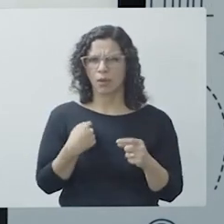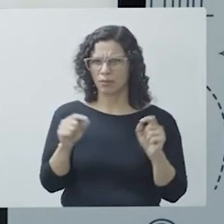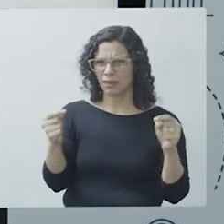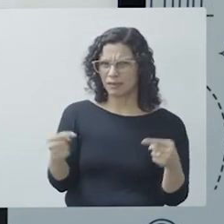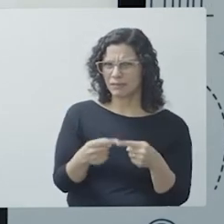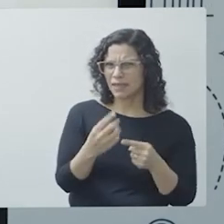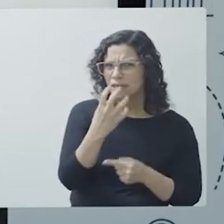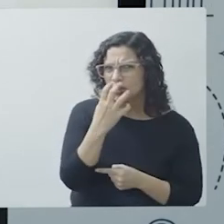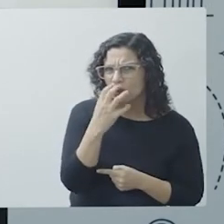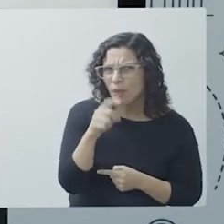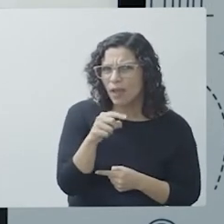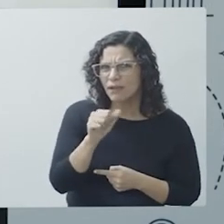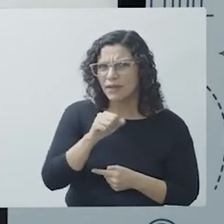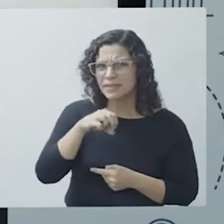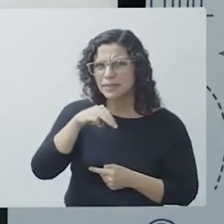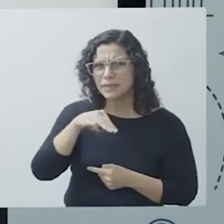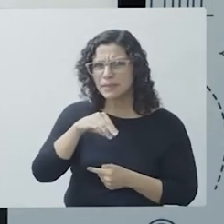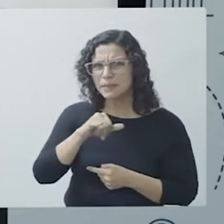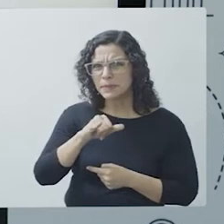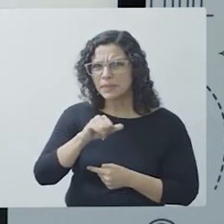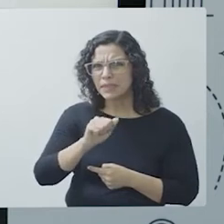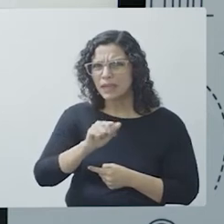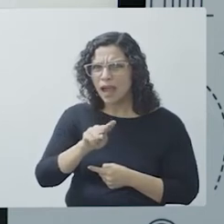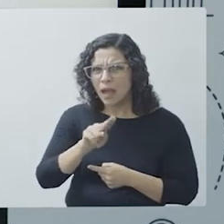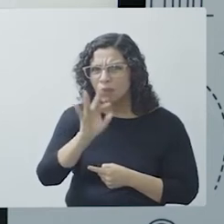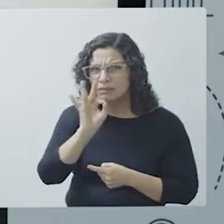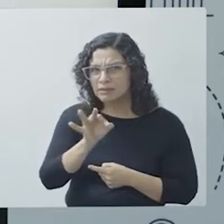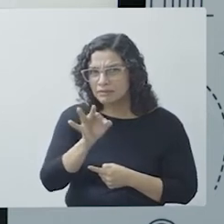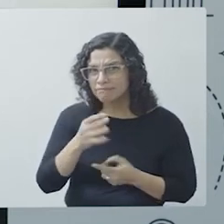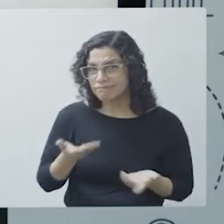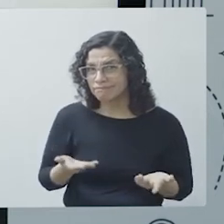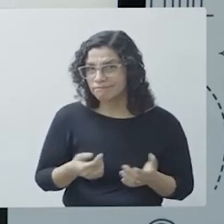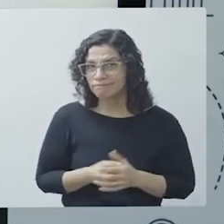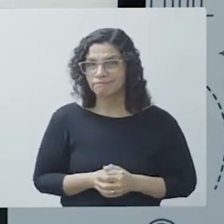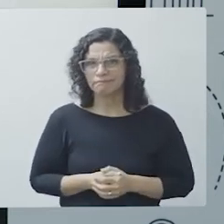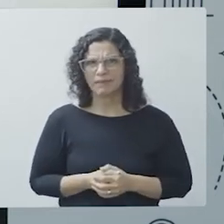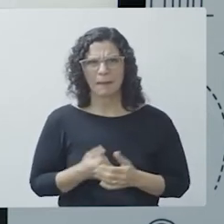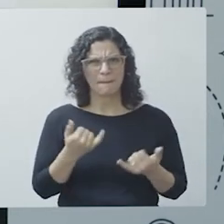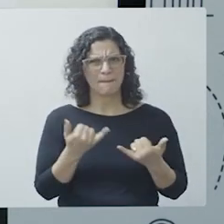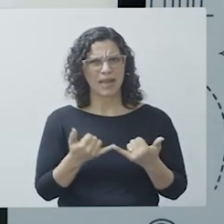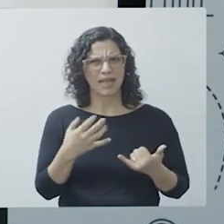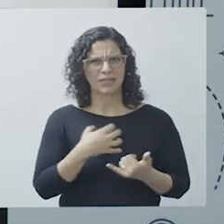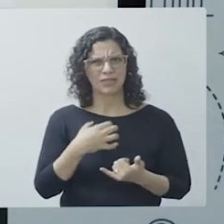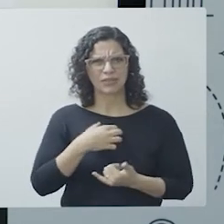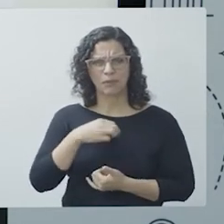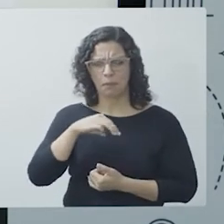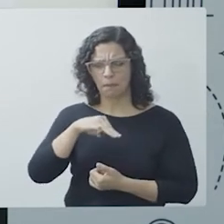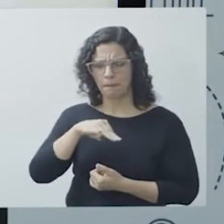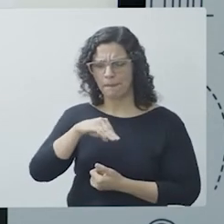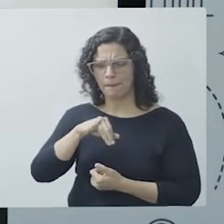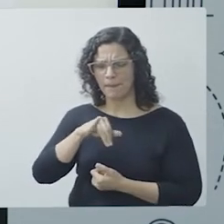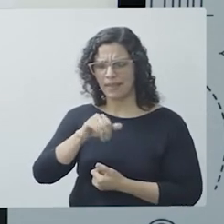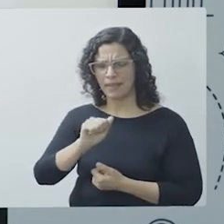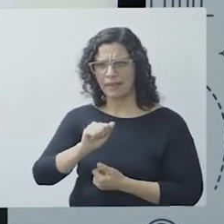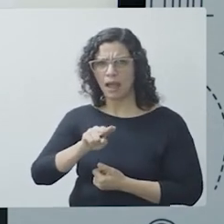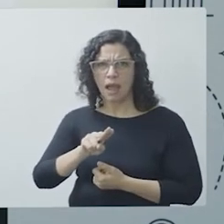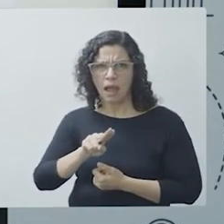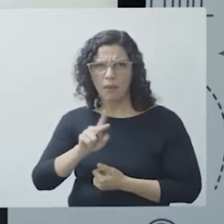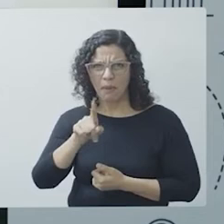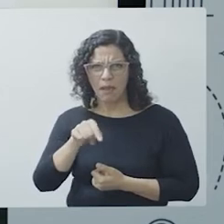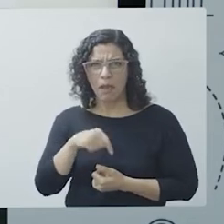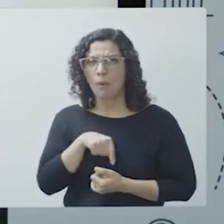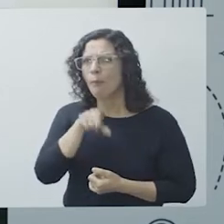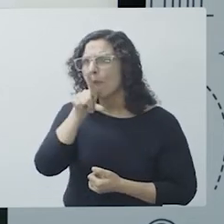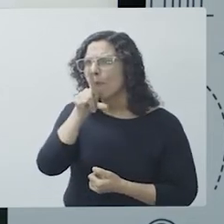que é do cachorro? O cachorro tem esse som? Faz esse som? Parece um miado? Ou será